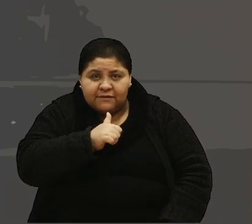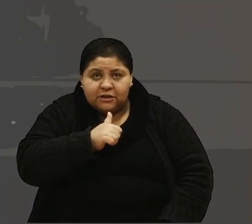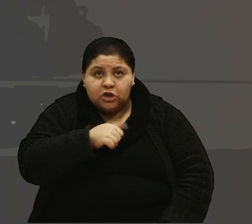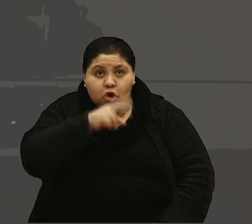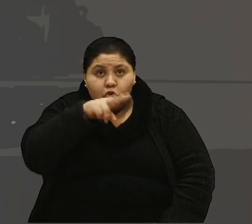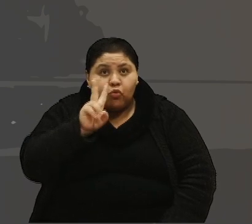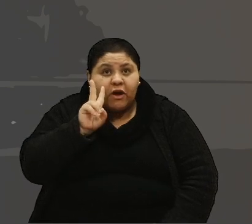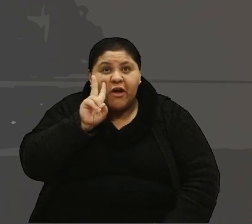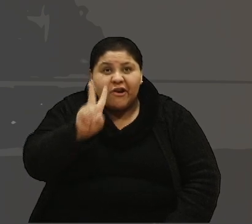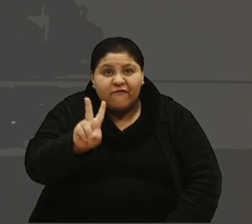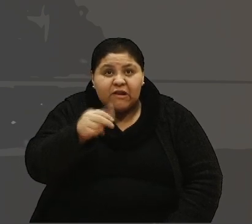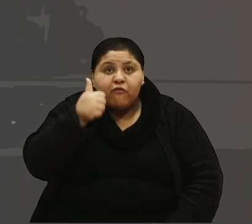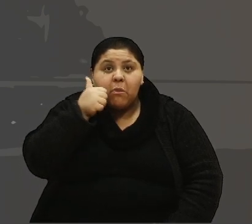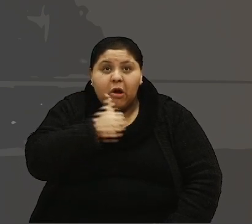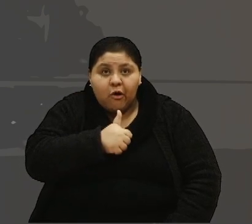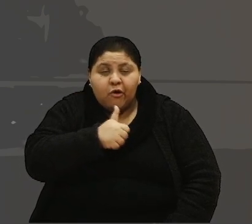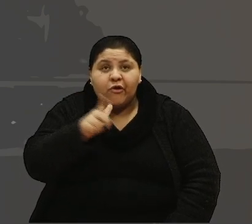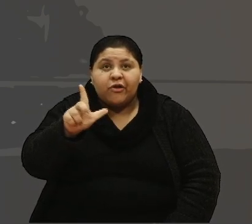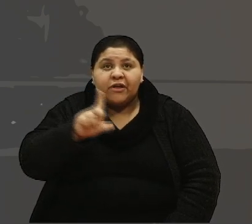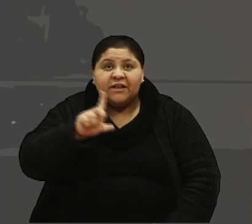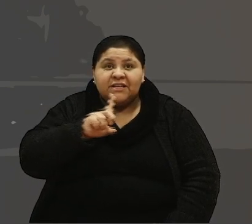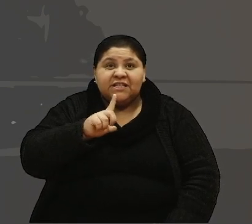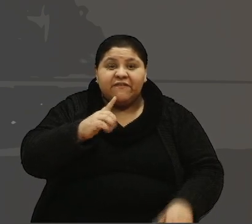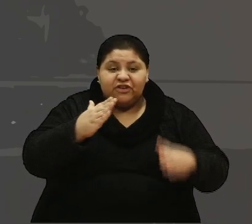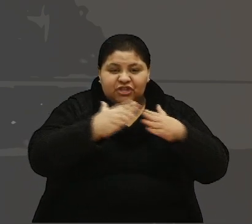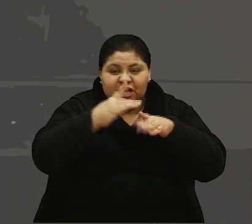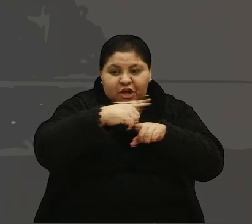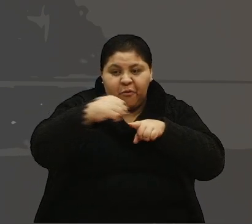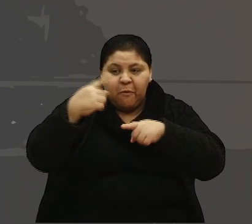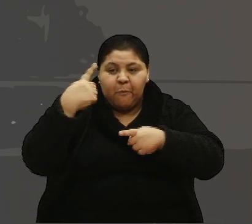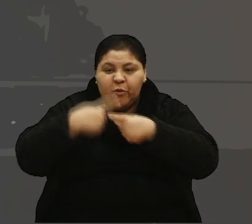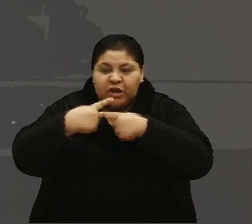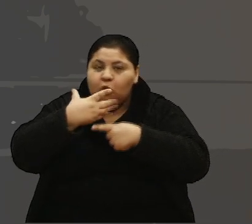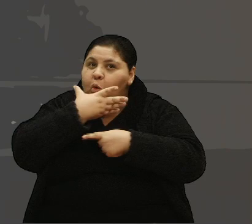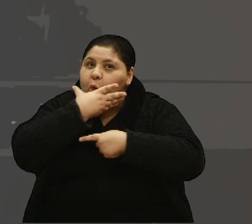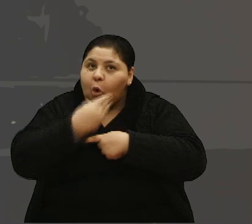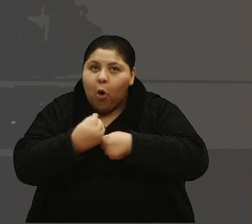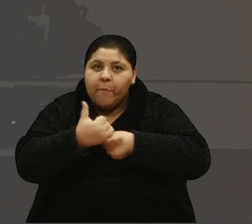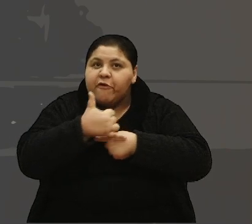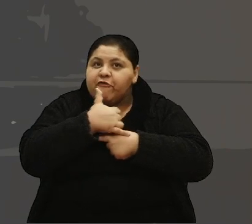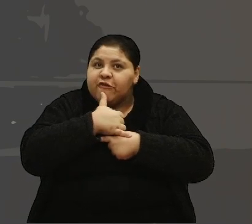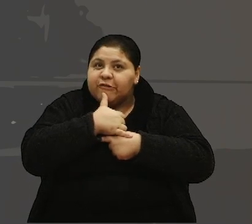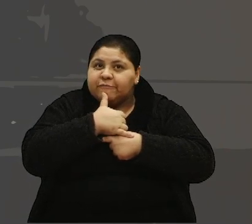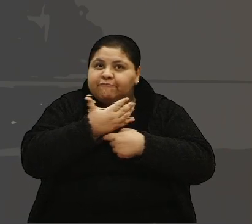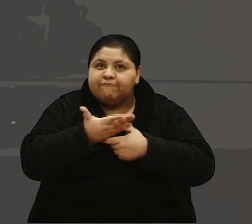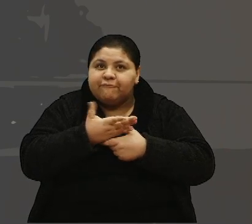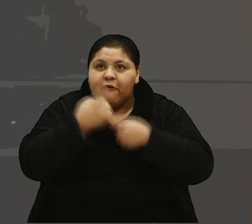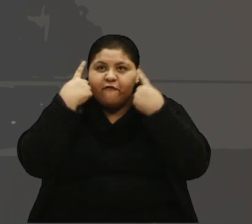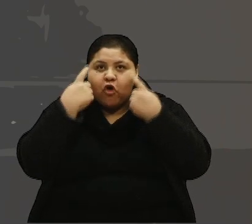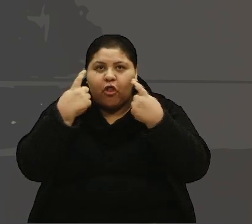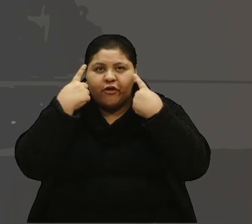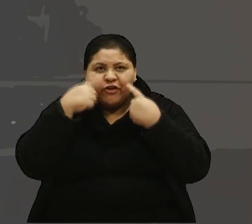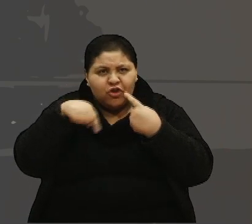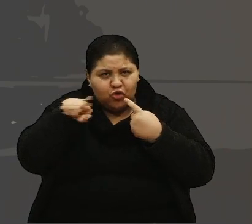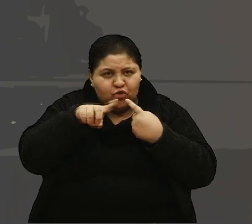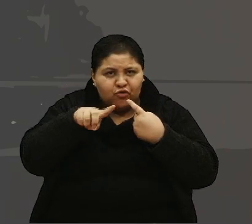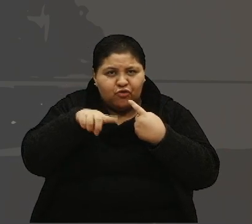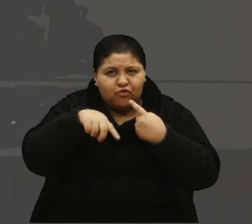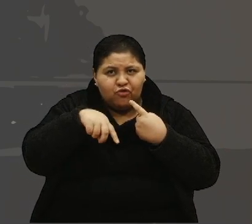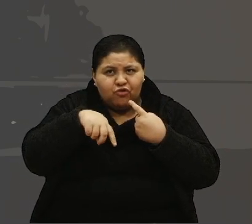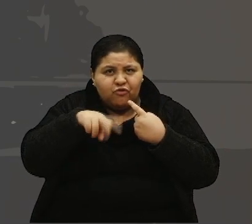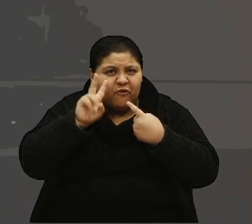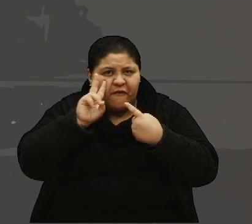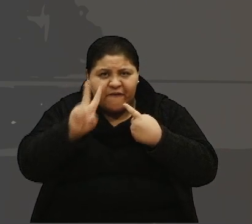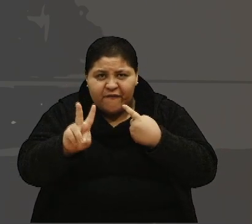nunca viram uma mulher que teve que sair de casa porque o homem, infelizmente, a agrediu? Vocês nunca viram situações de